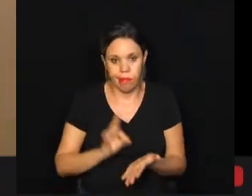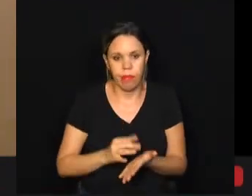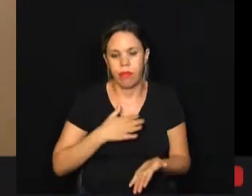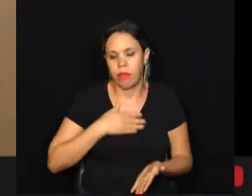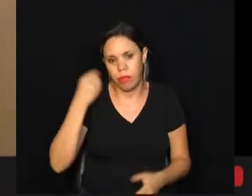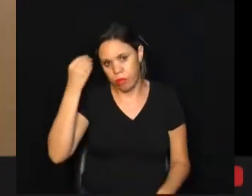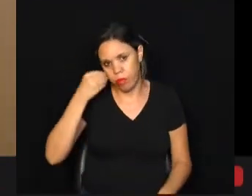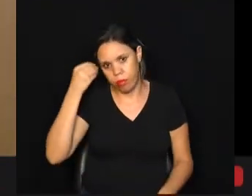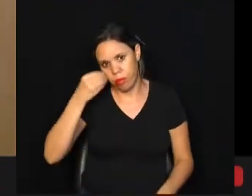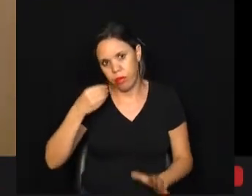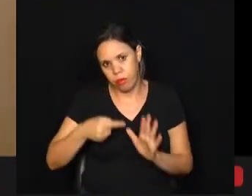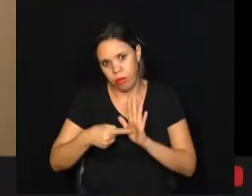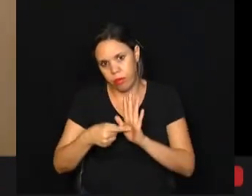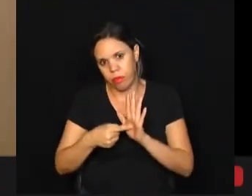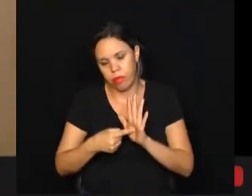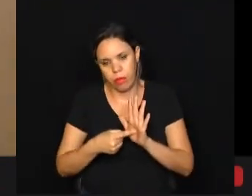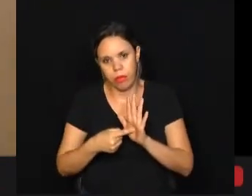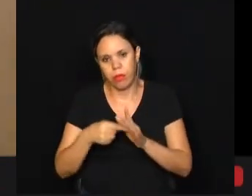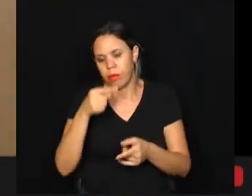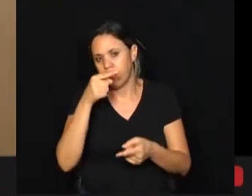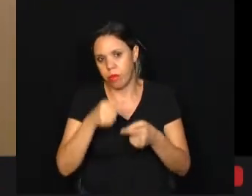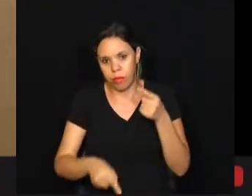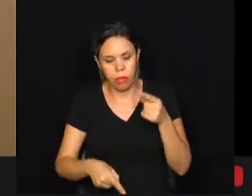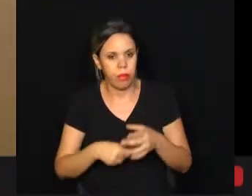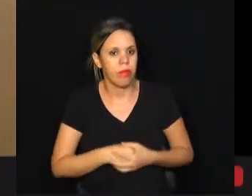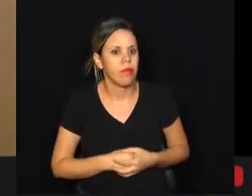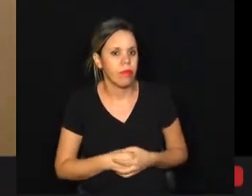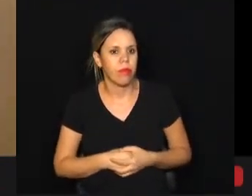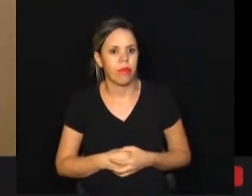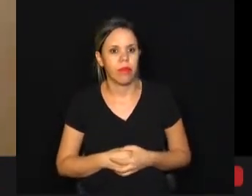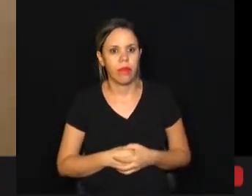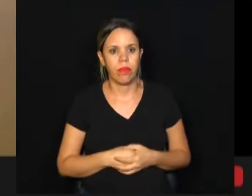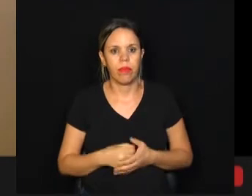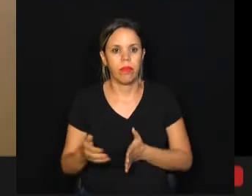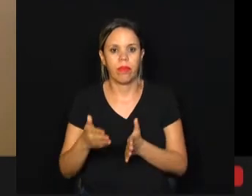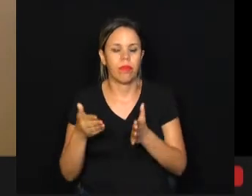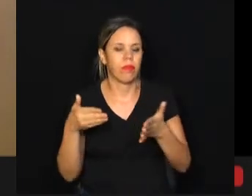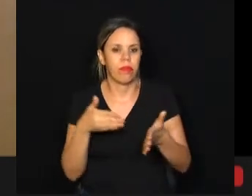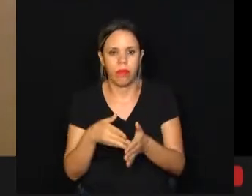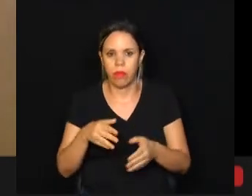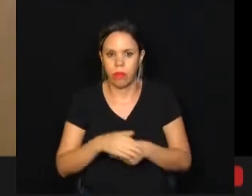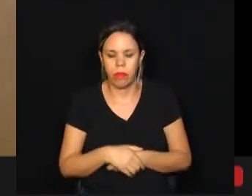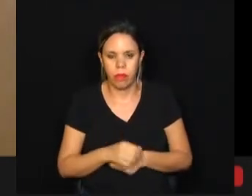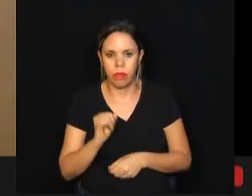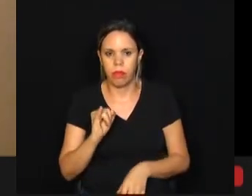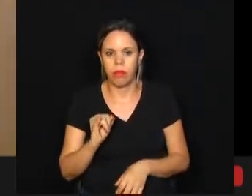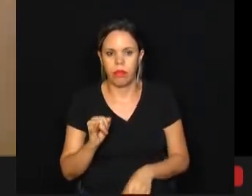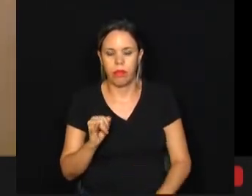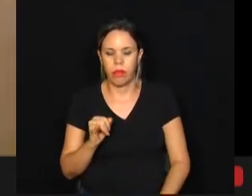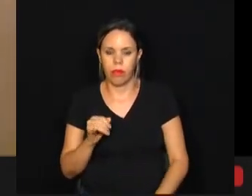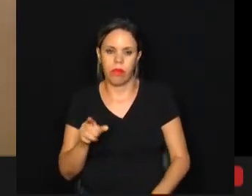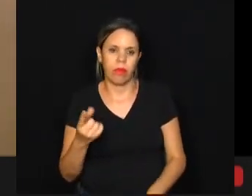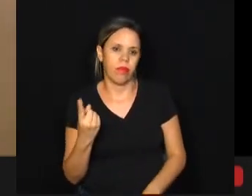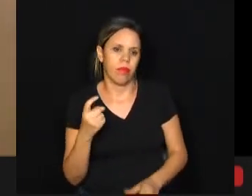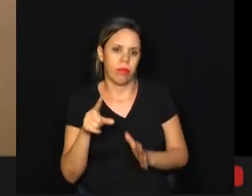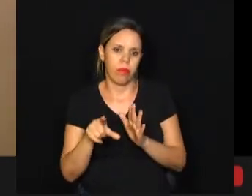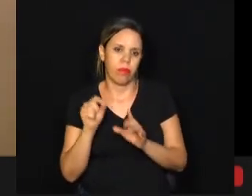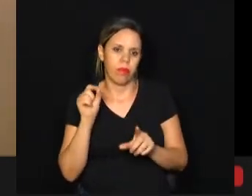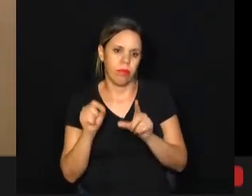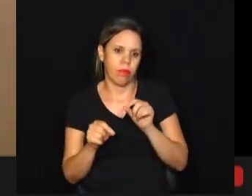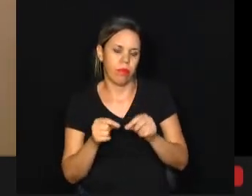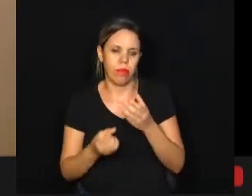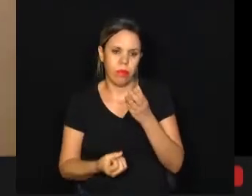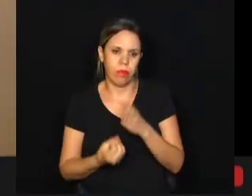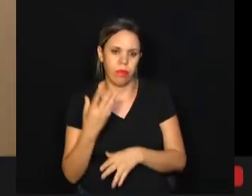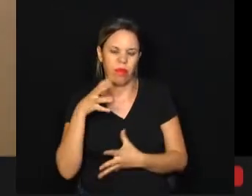experiência mostra que a proibição ela é o caminho limite, porque se ela for a opção, a gente está criando